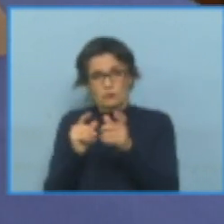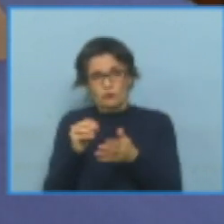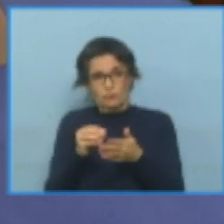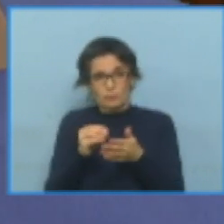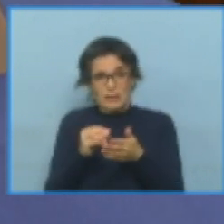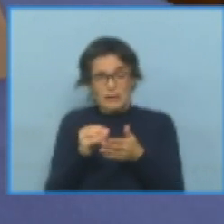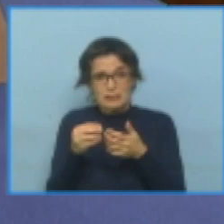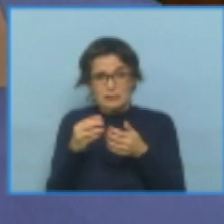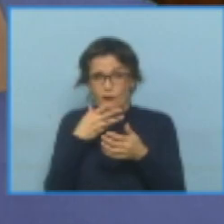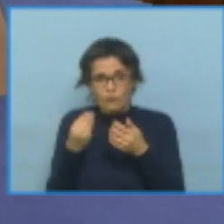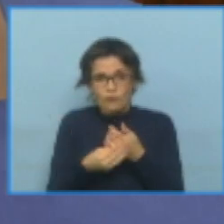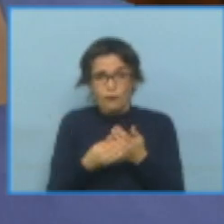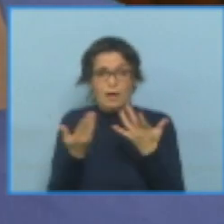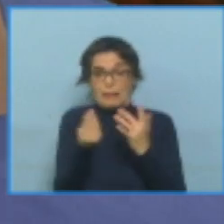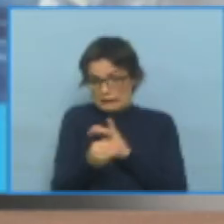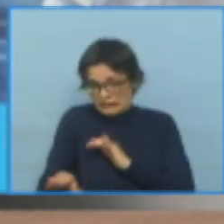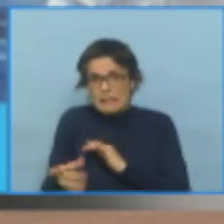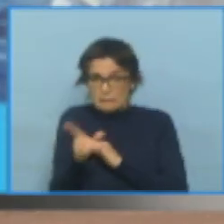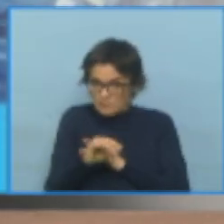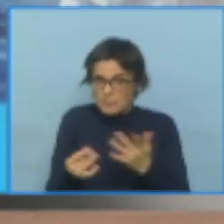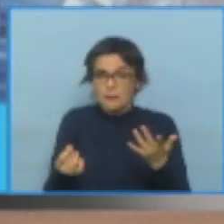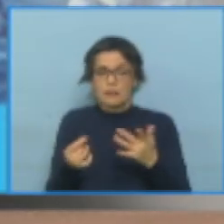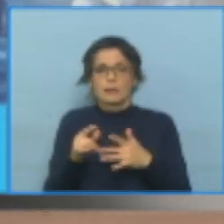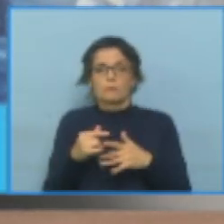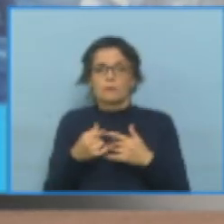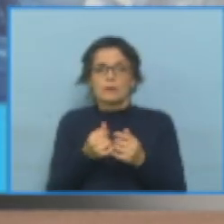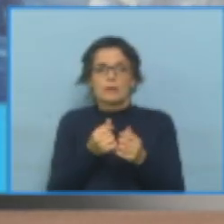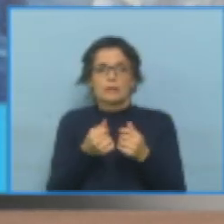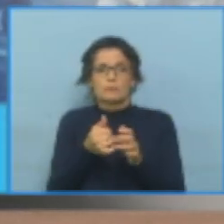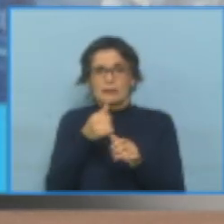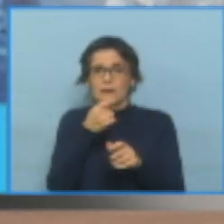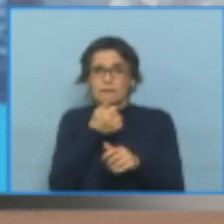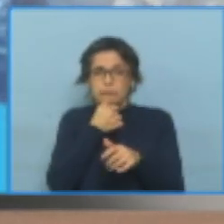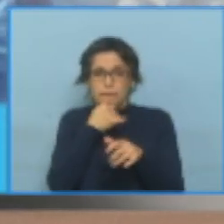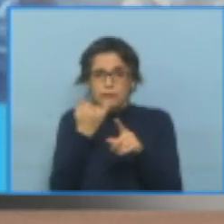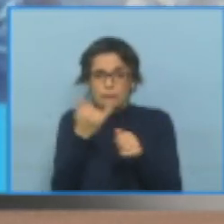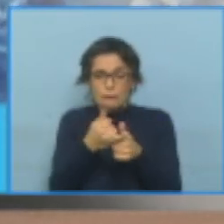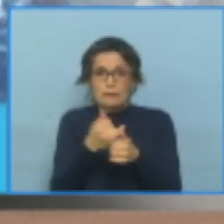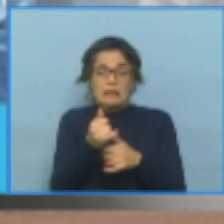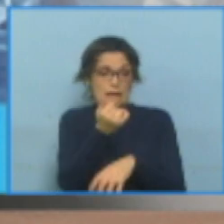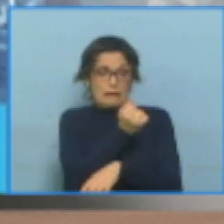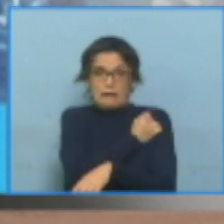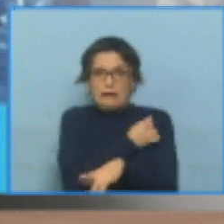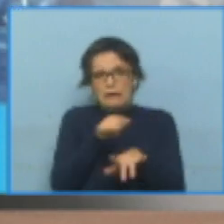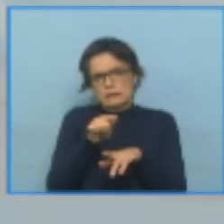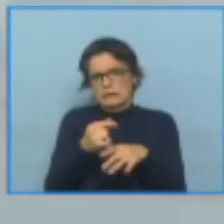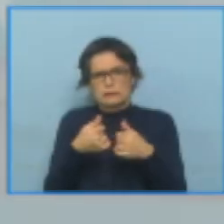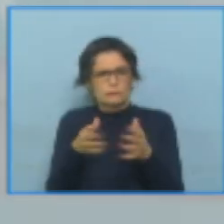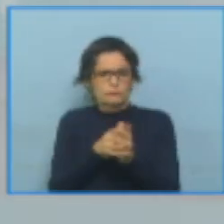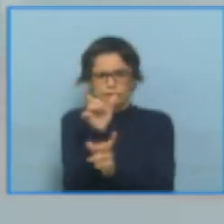doméstica é todo o conjunto de violência praticada, enfim. Num país